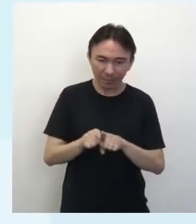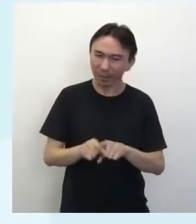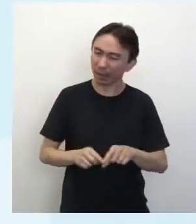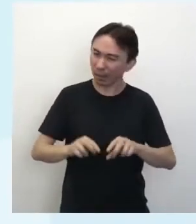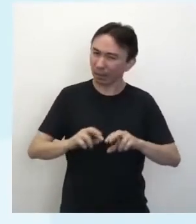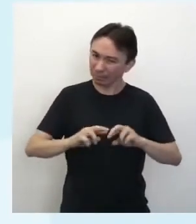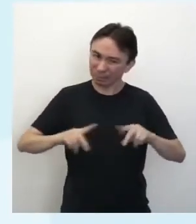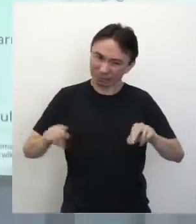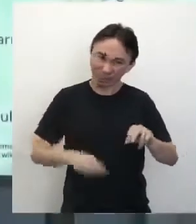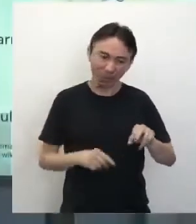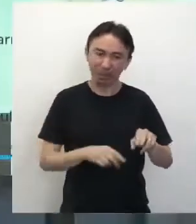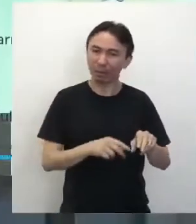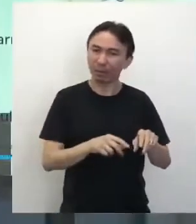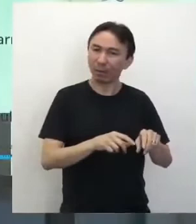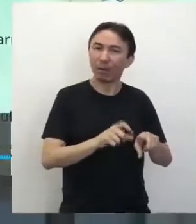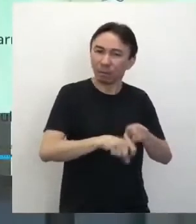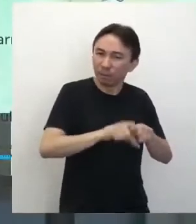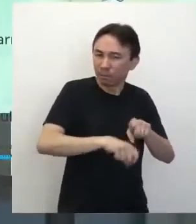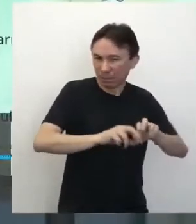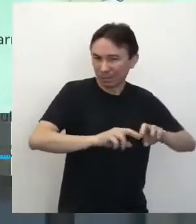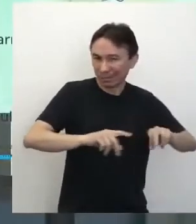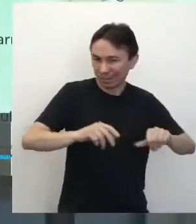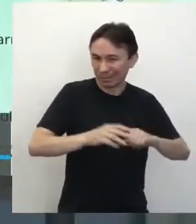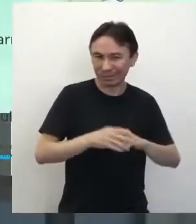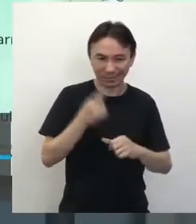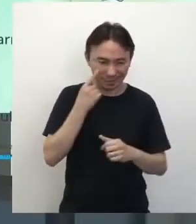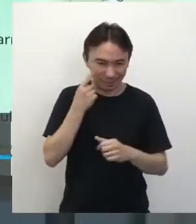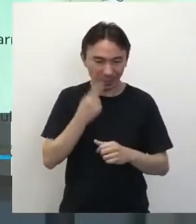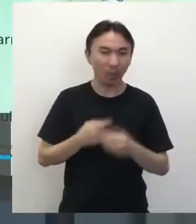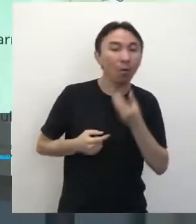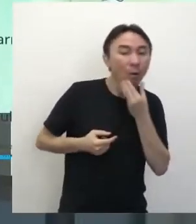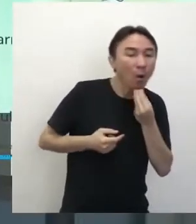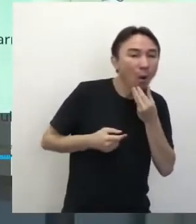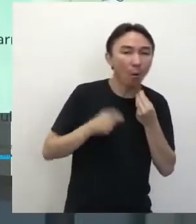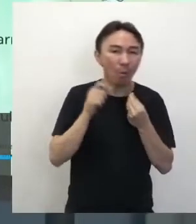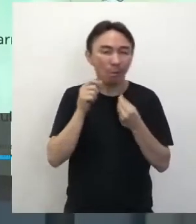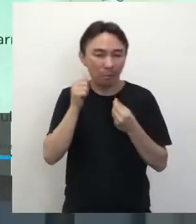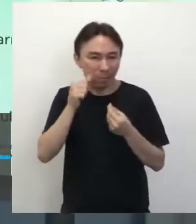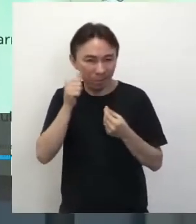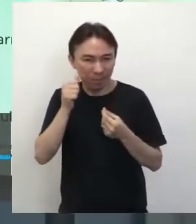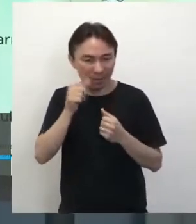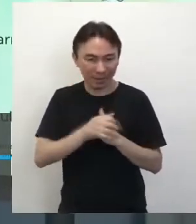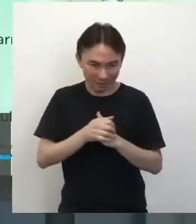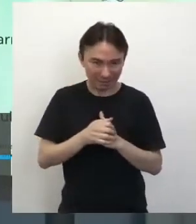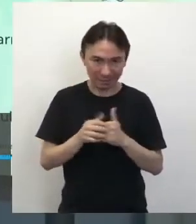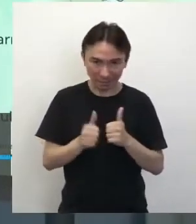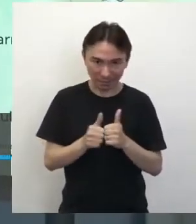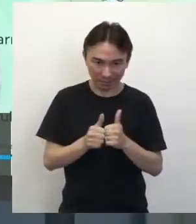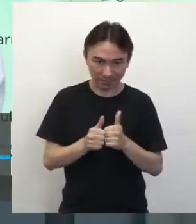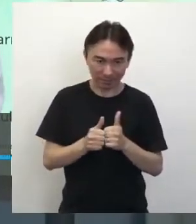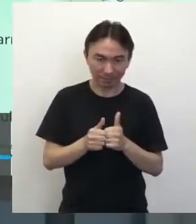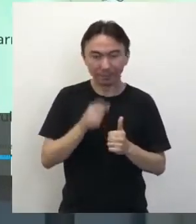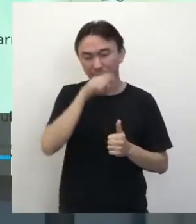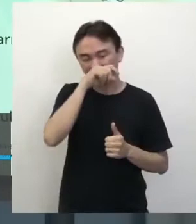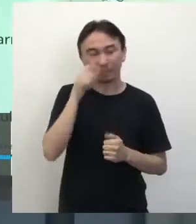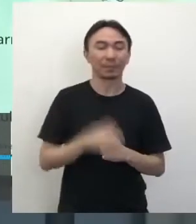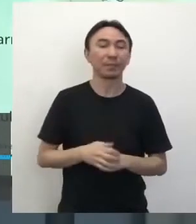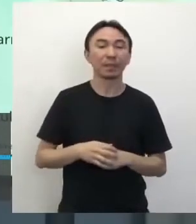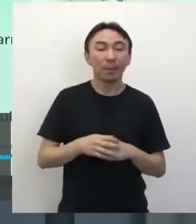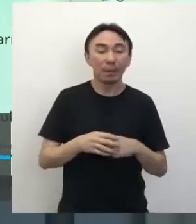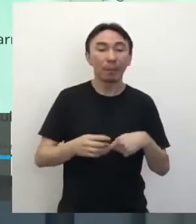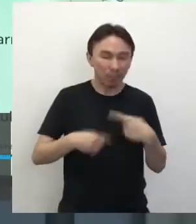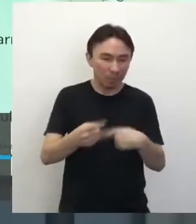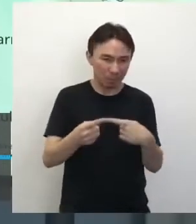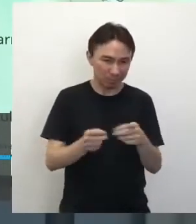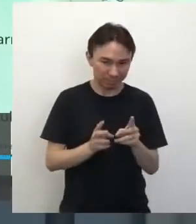ligados aí às características sexuais masculina e feminina, entre outras coisas. Bom, antes de eu prosseguir com